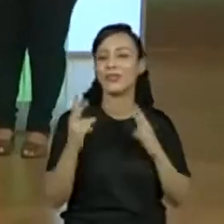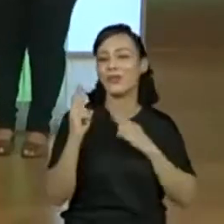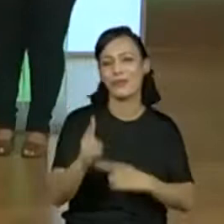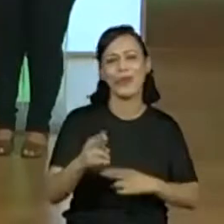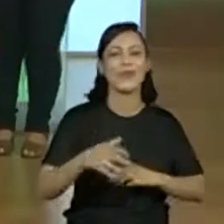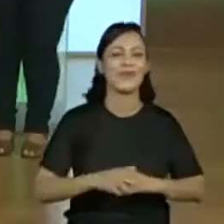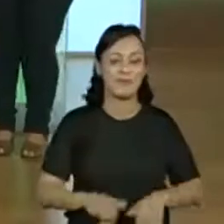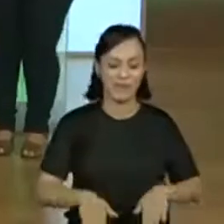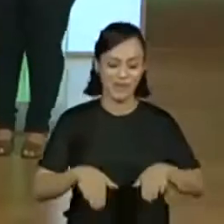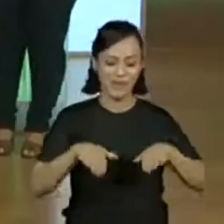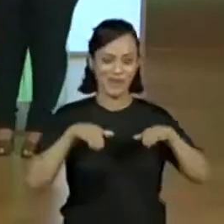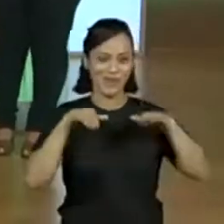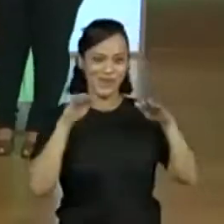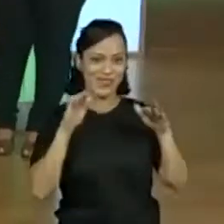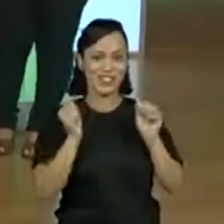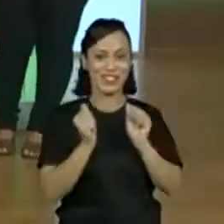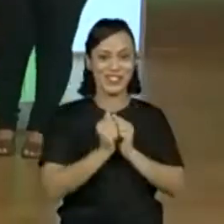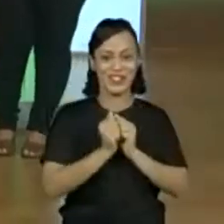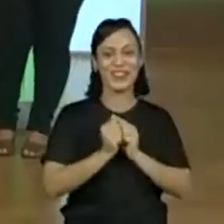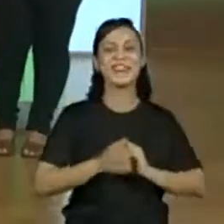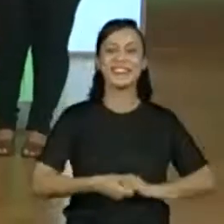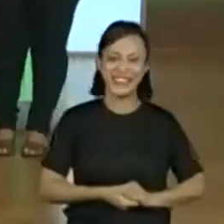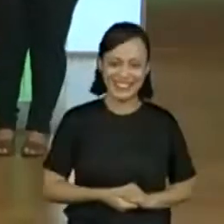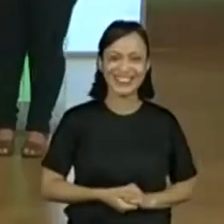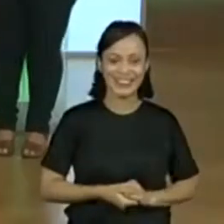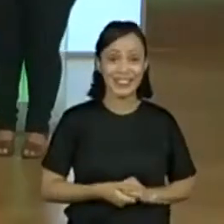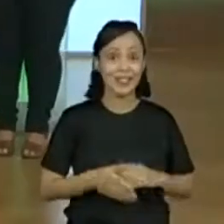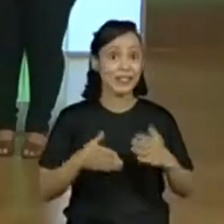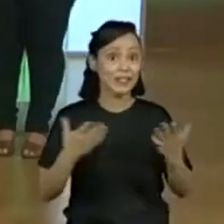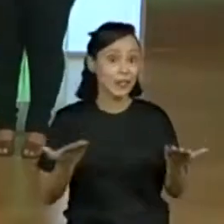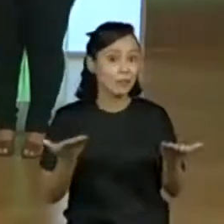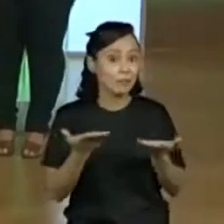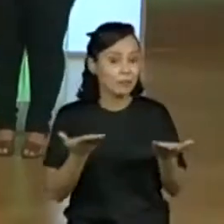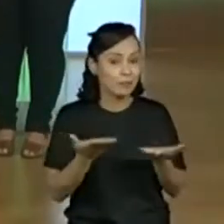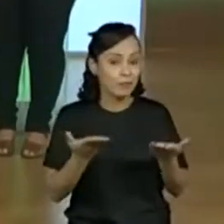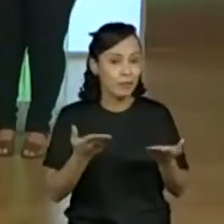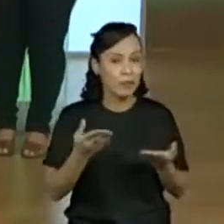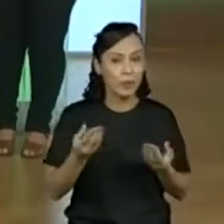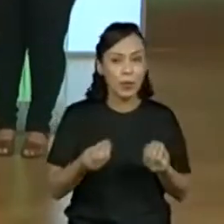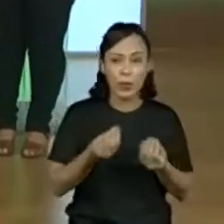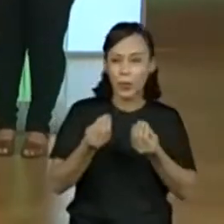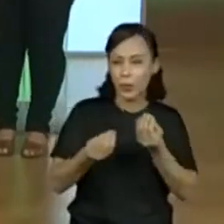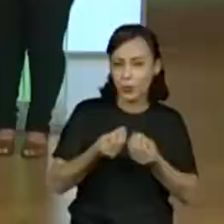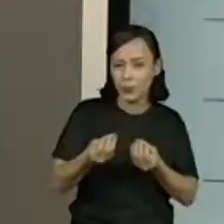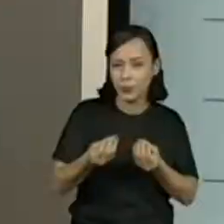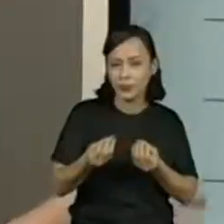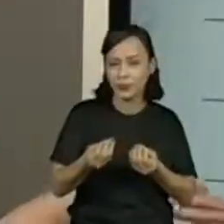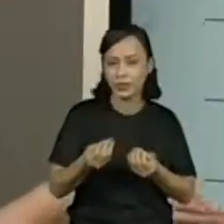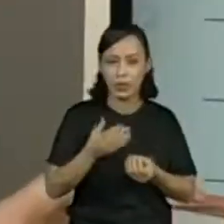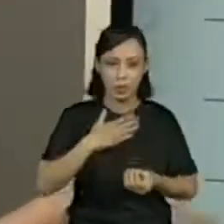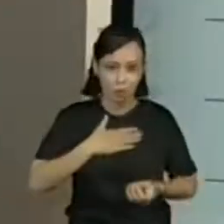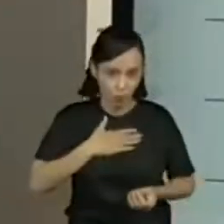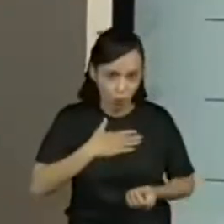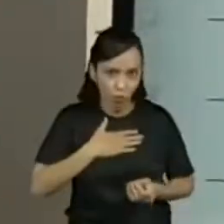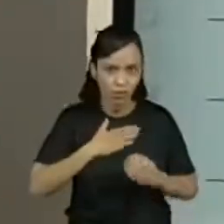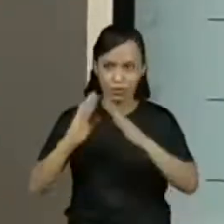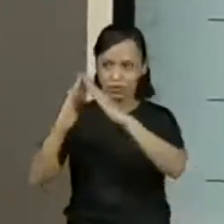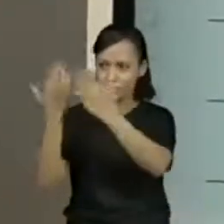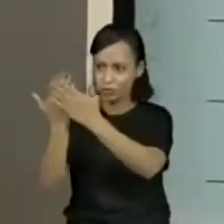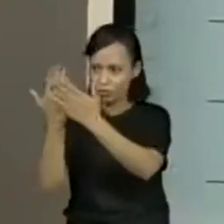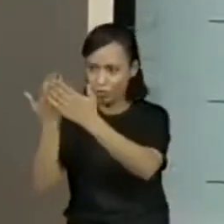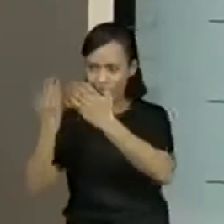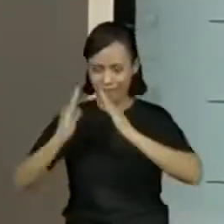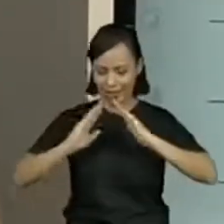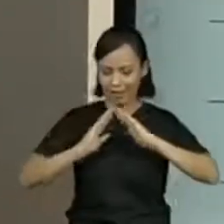entendi tá muito bem você se ela vive próxima se você gosta de brincar de escolinha